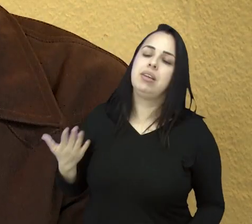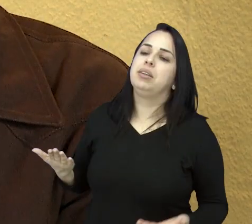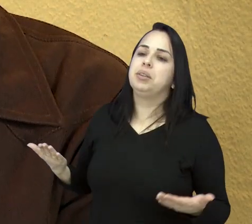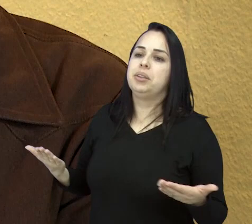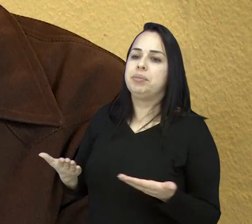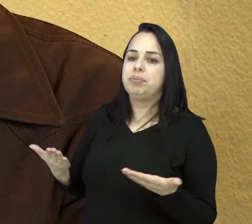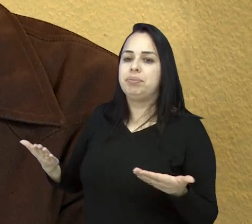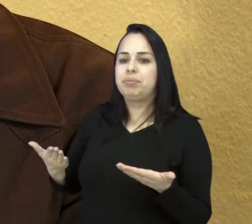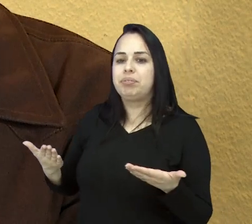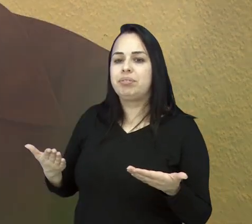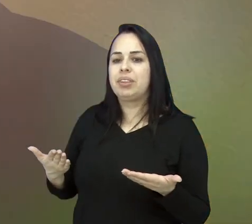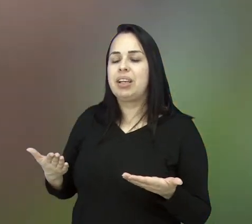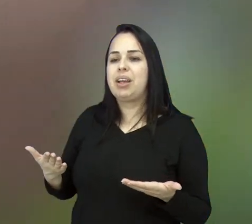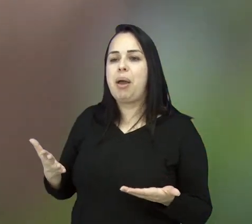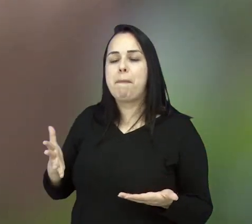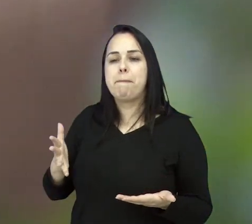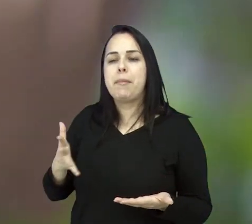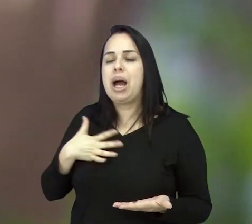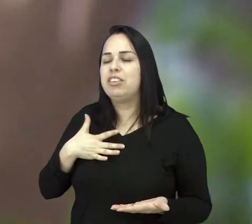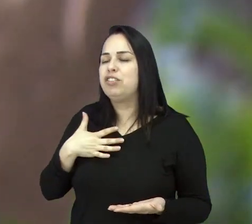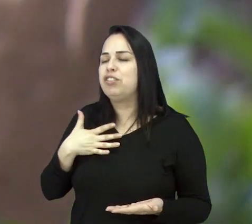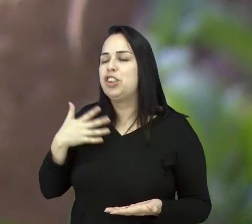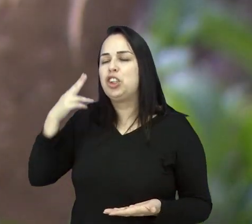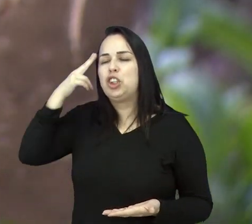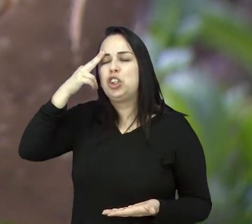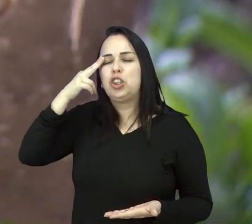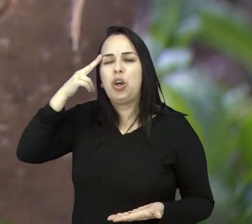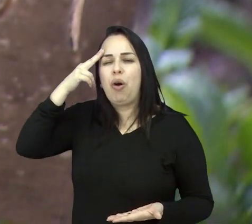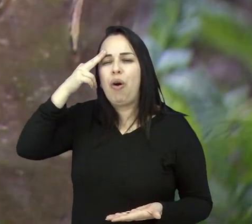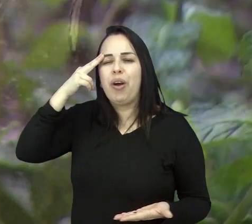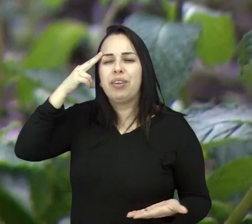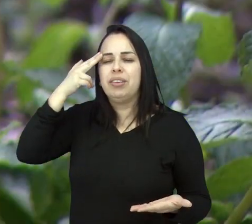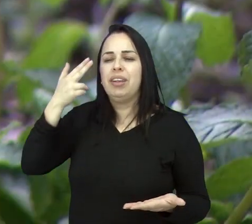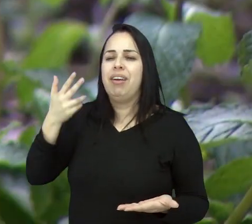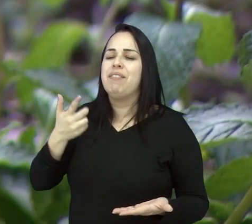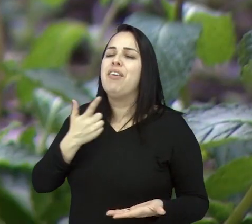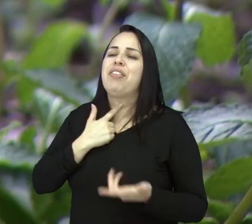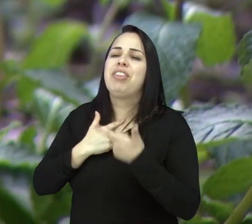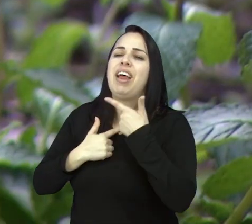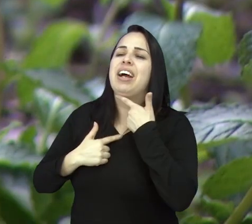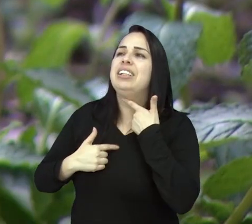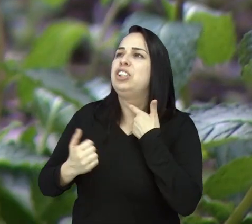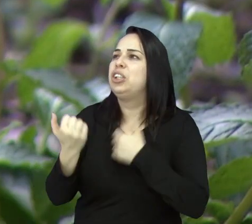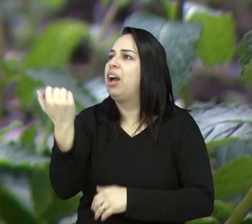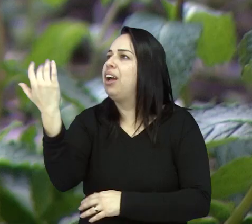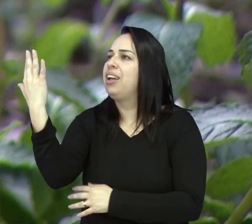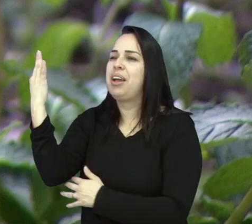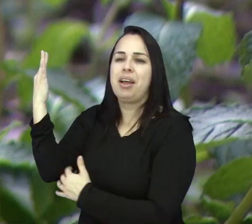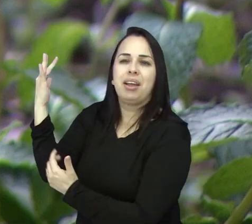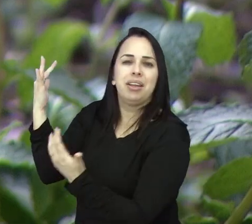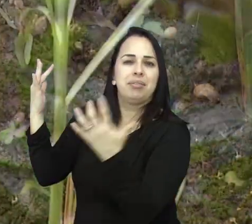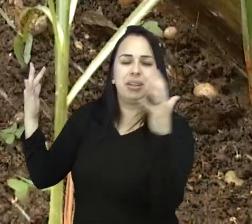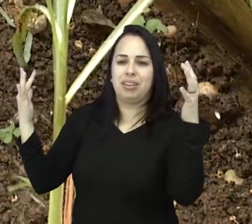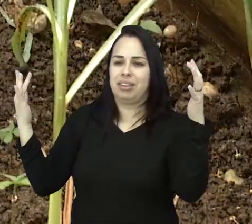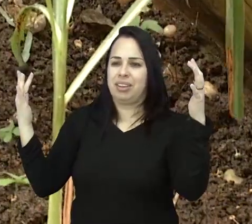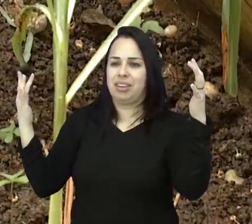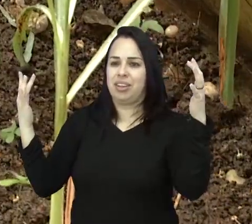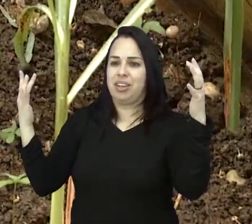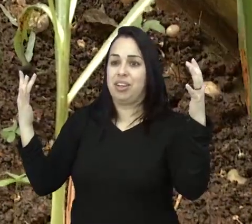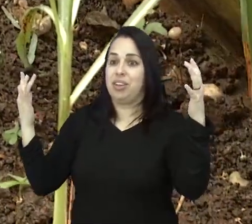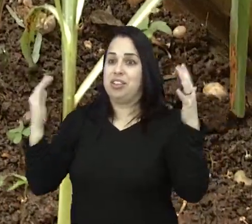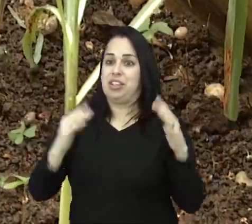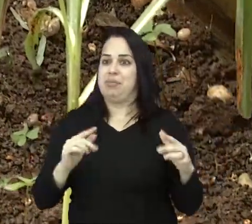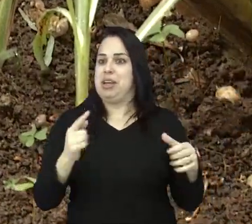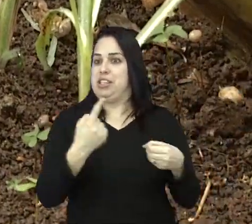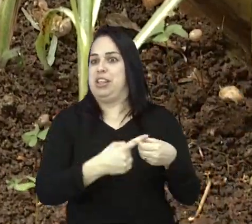eu mais almejo é ter cada vez mais verde ao meu redor, né? Então eu não quero voltar para essa cidade cada vez maior, eu quero ir para uma cada